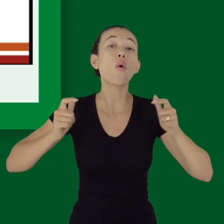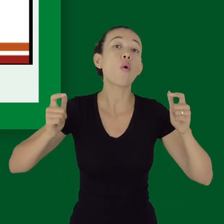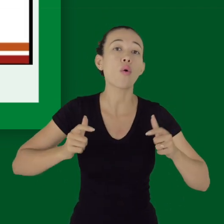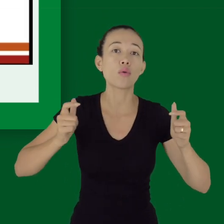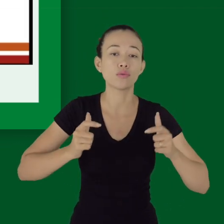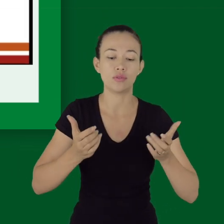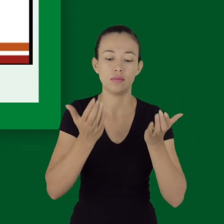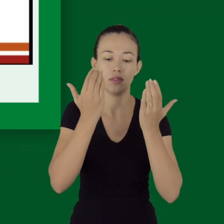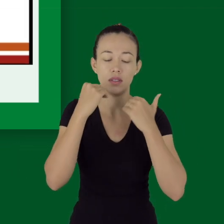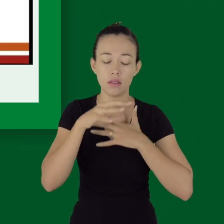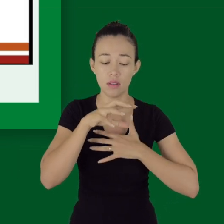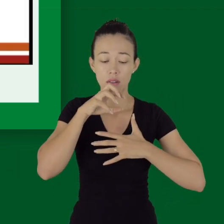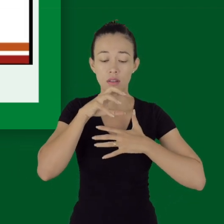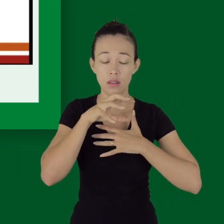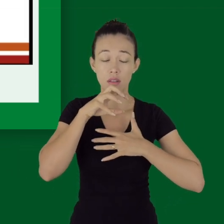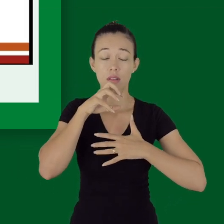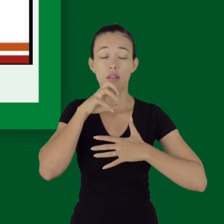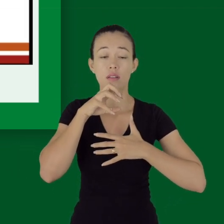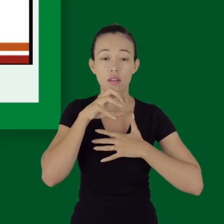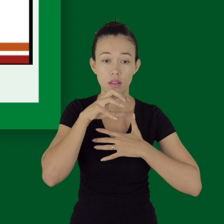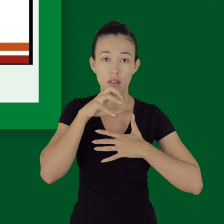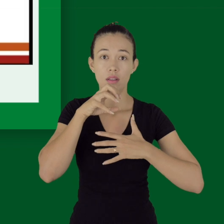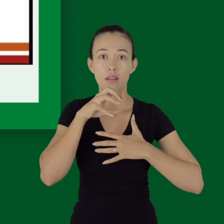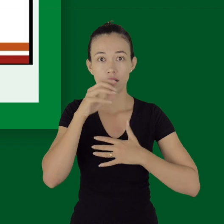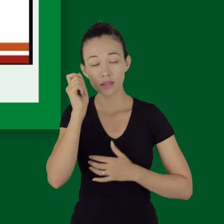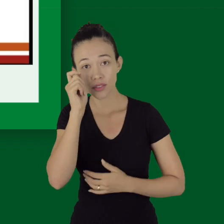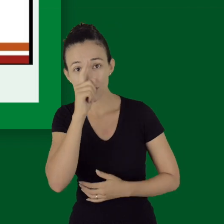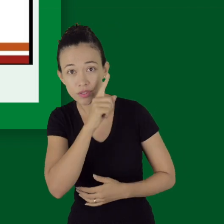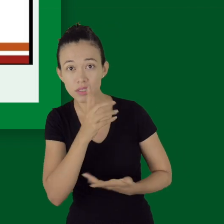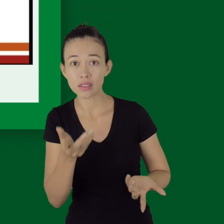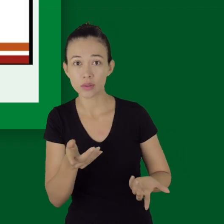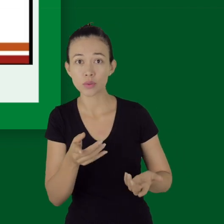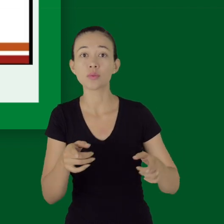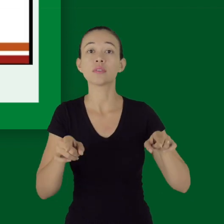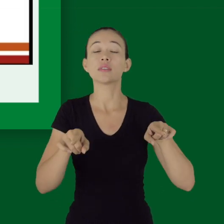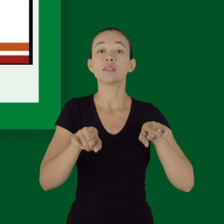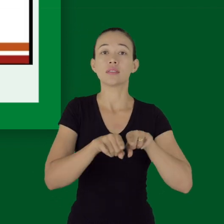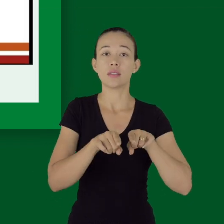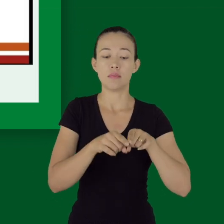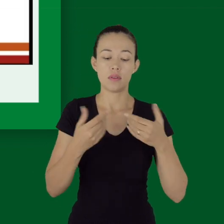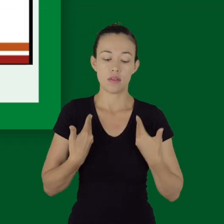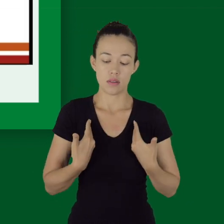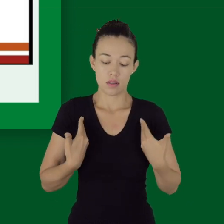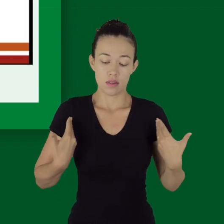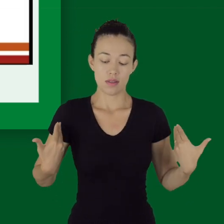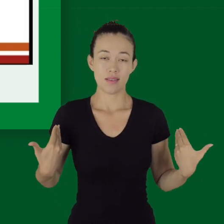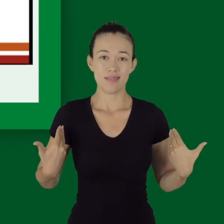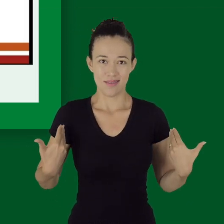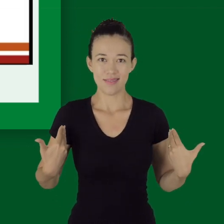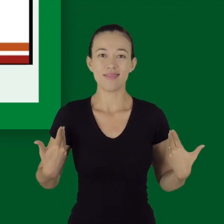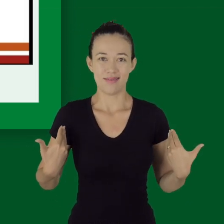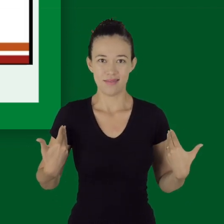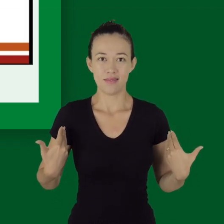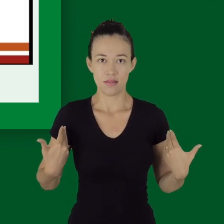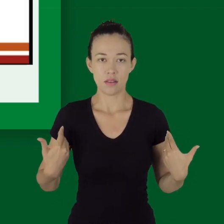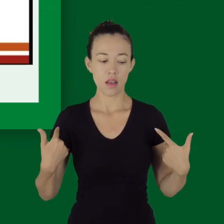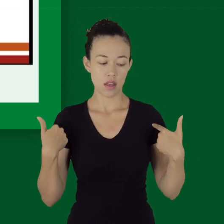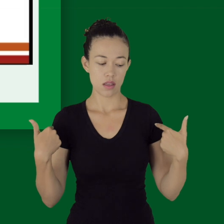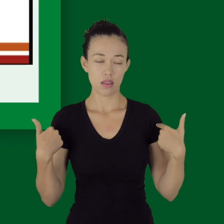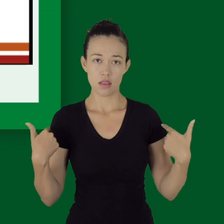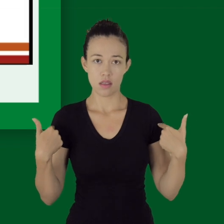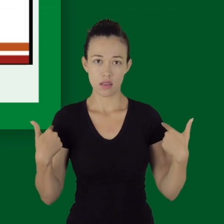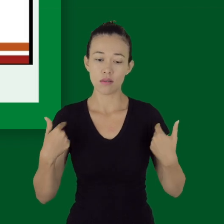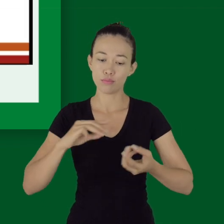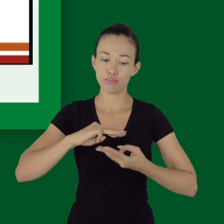C5, eu posso ter comprometimentos importantes da musculatura respiratória, comprometimento de toda